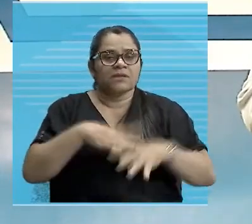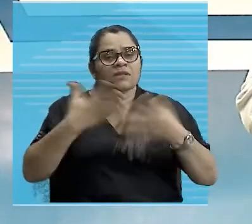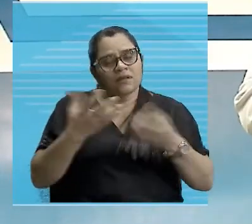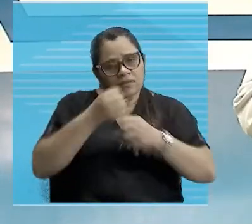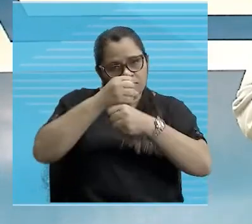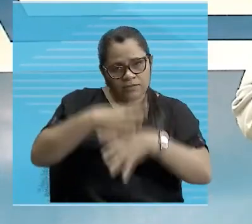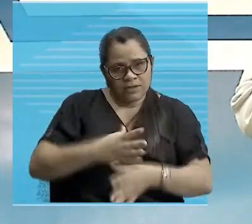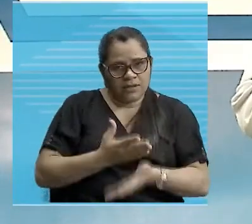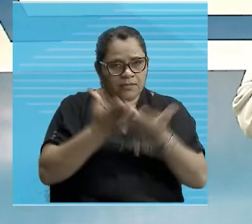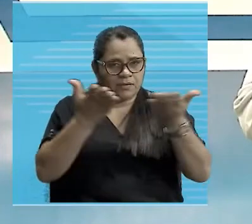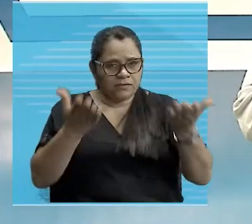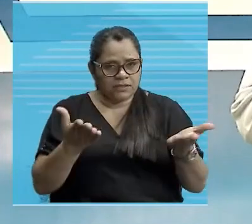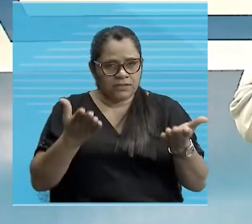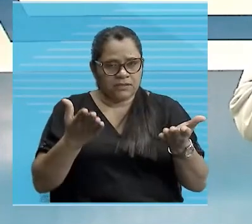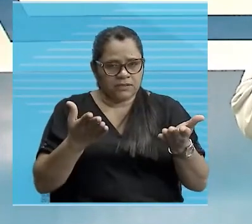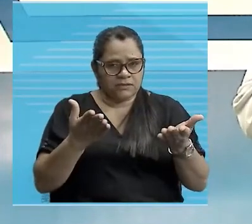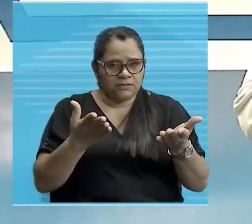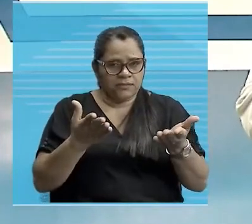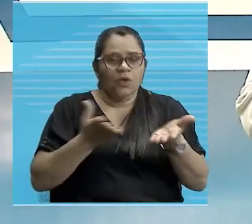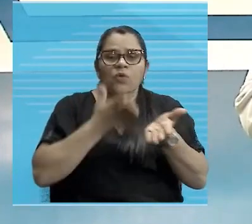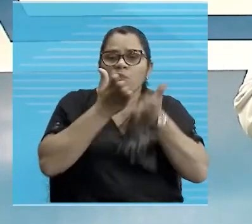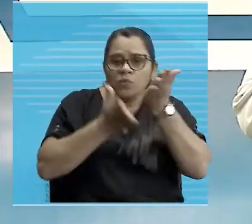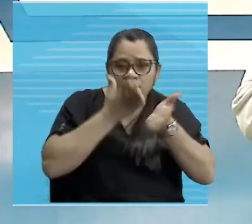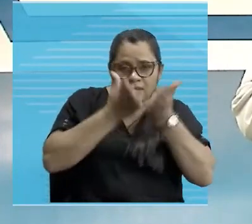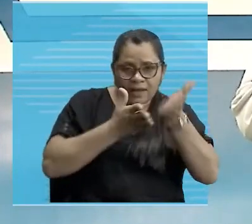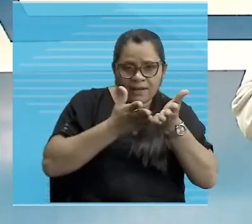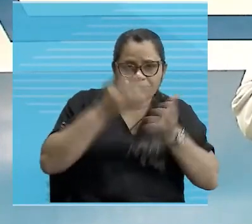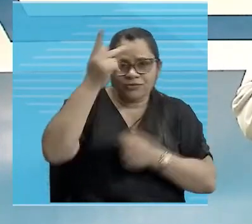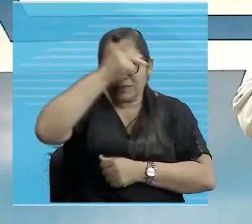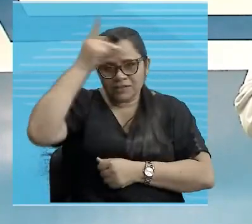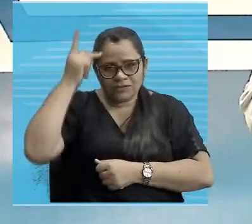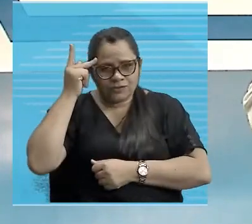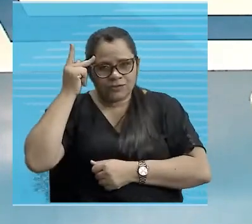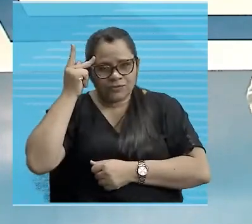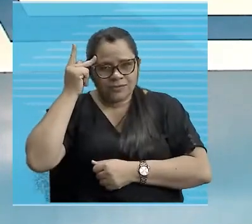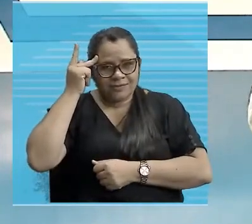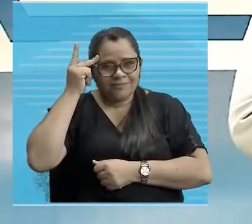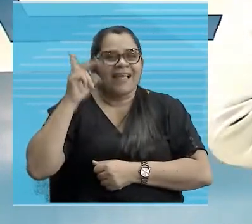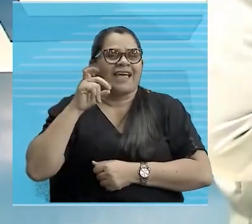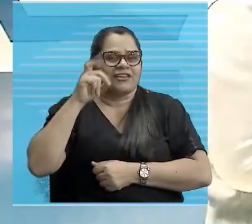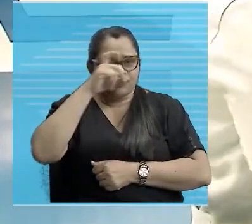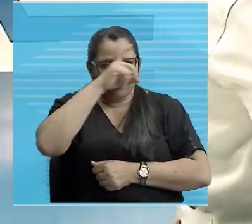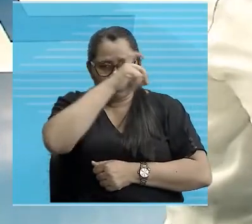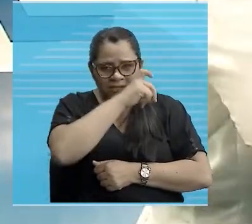vocês. Cuidar de gente dá trabalho. Não é fácil, não.